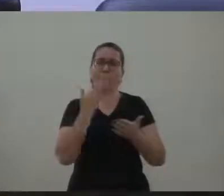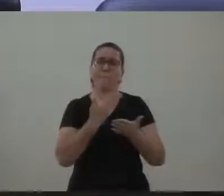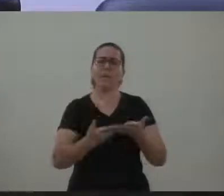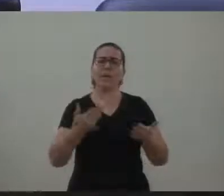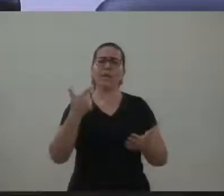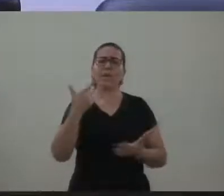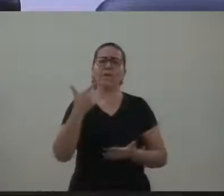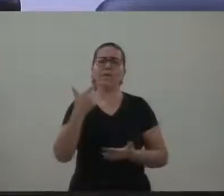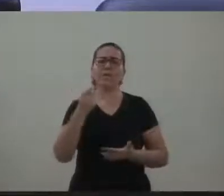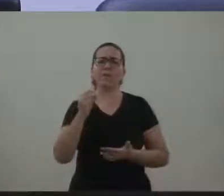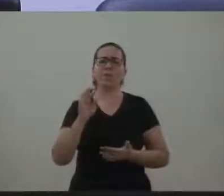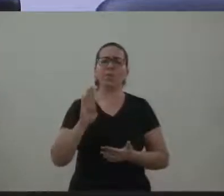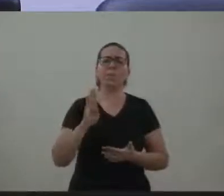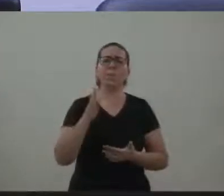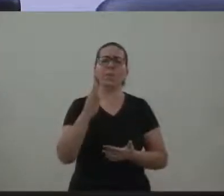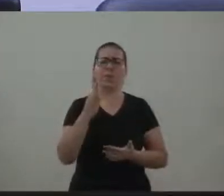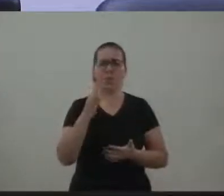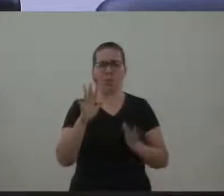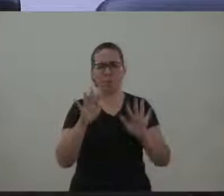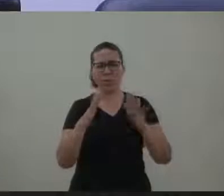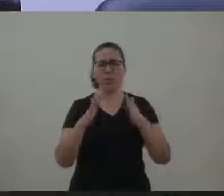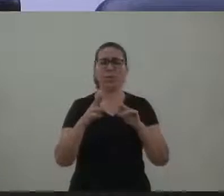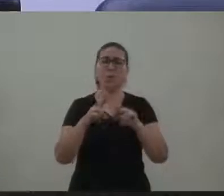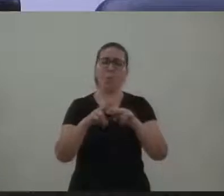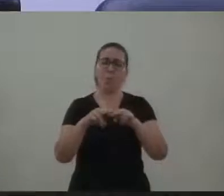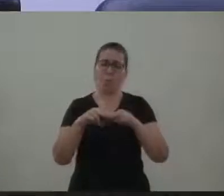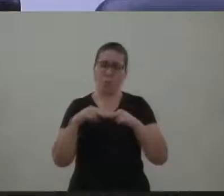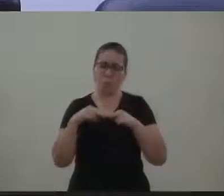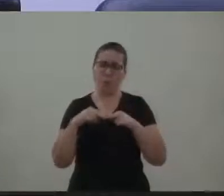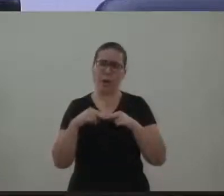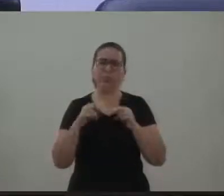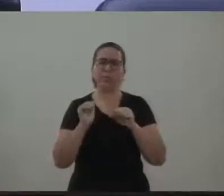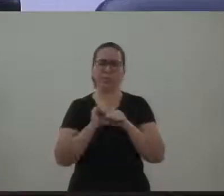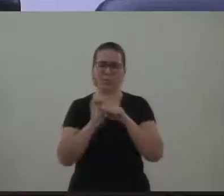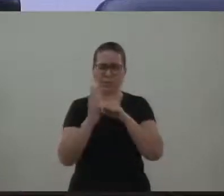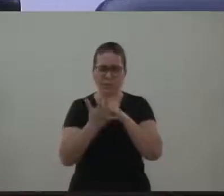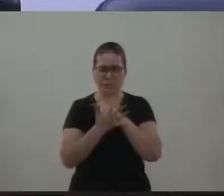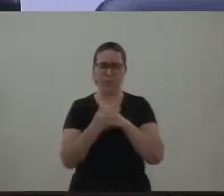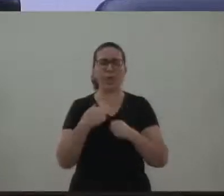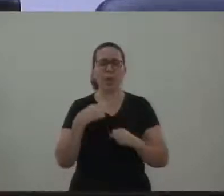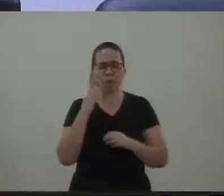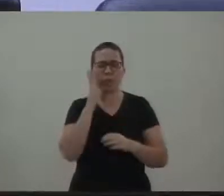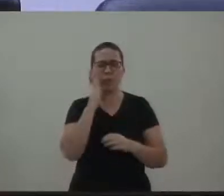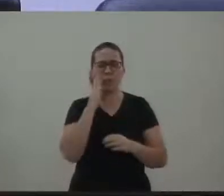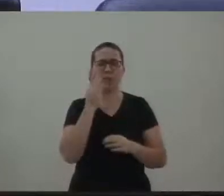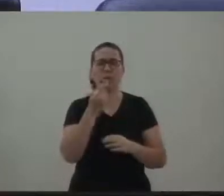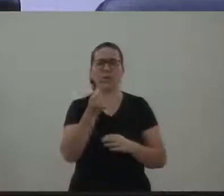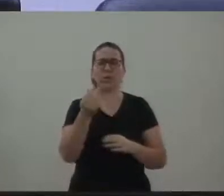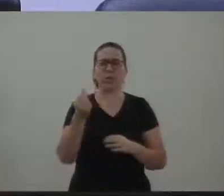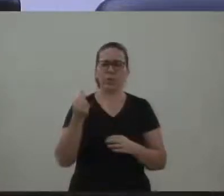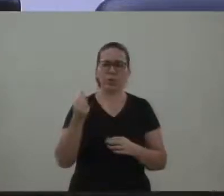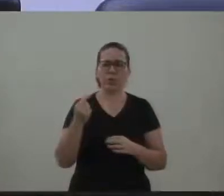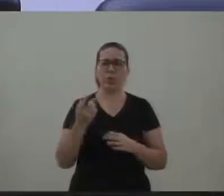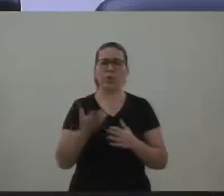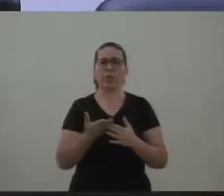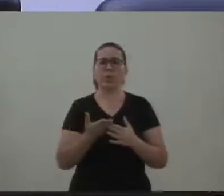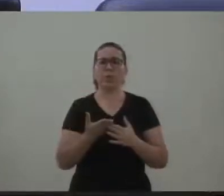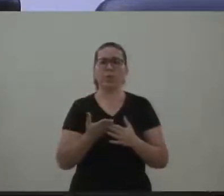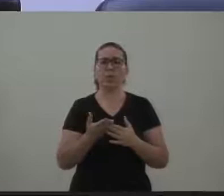reais aproximadamente, em função, é claro, da pandemia. Os recursos,